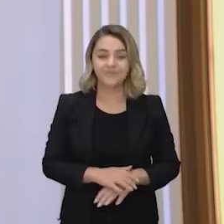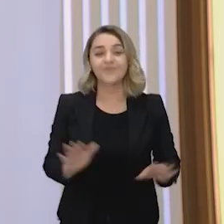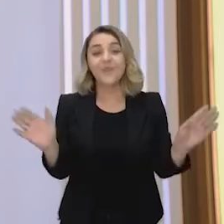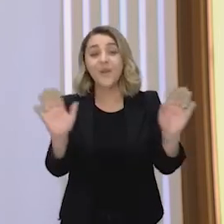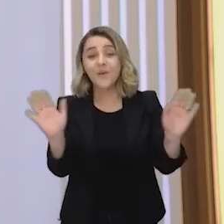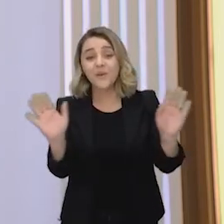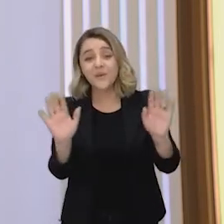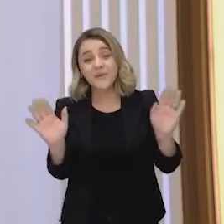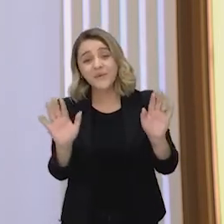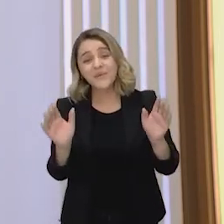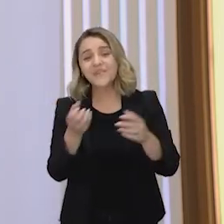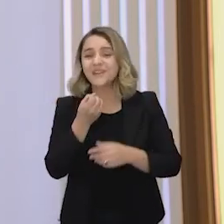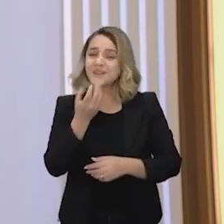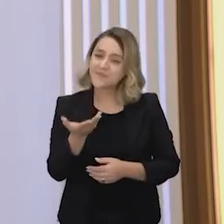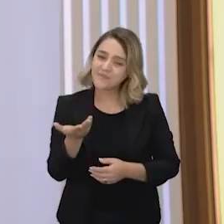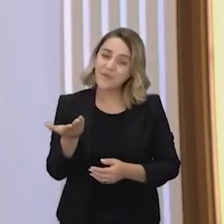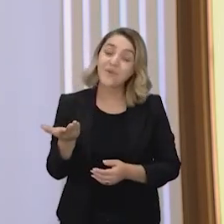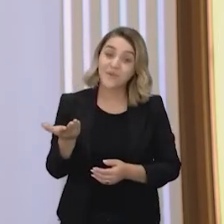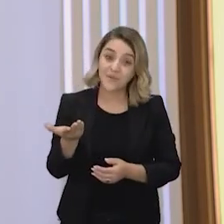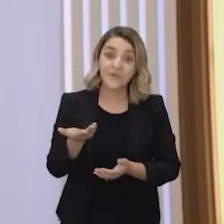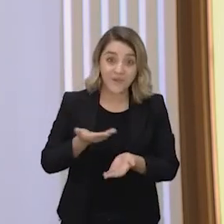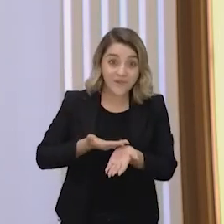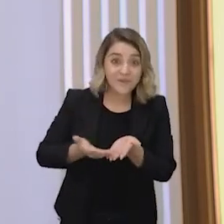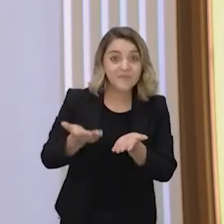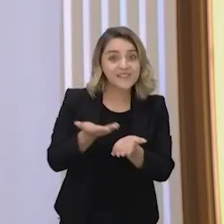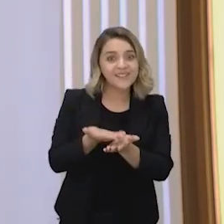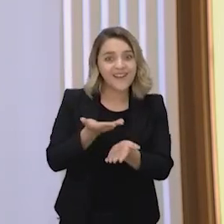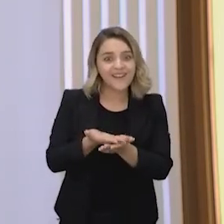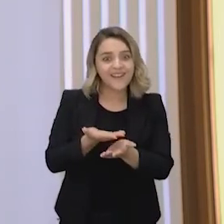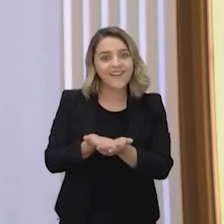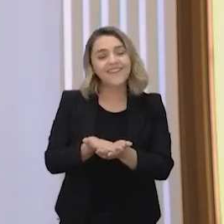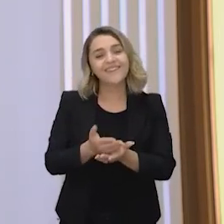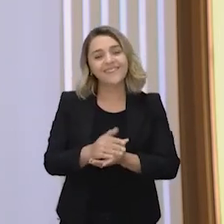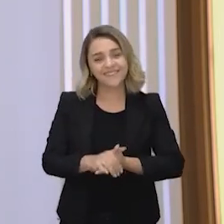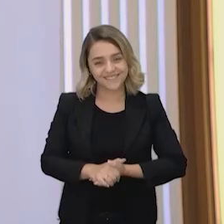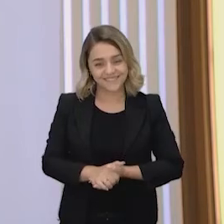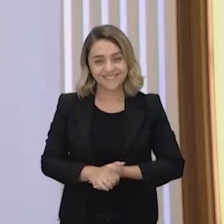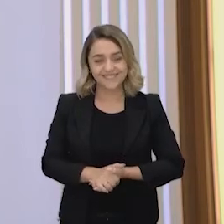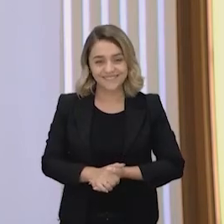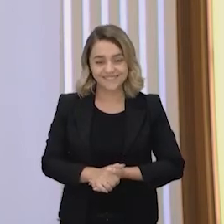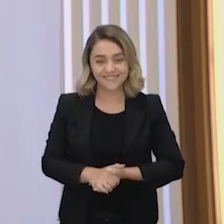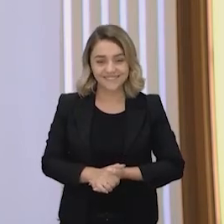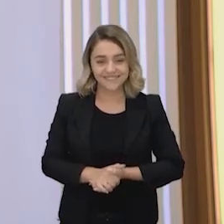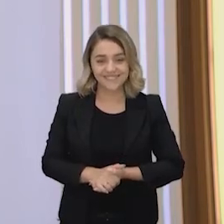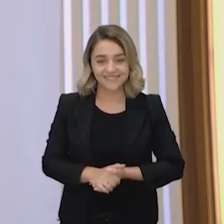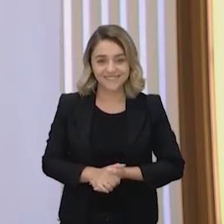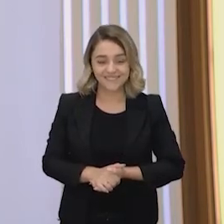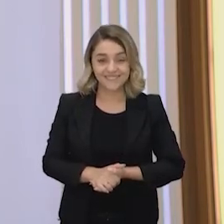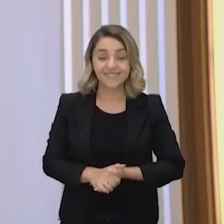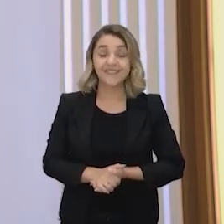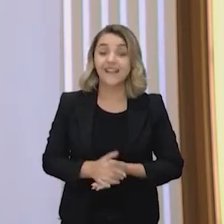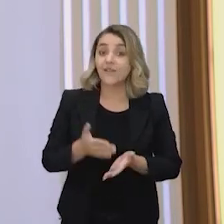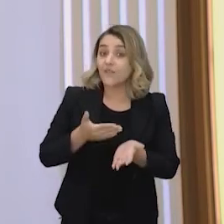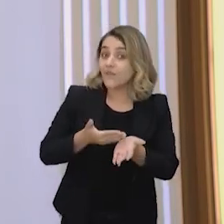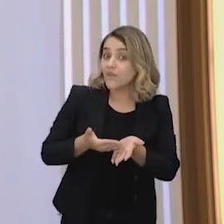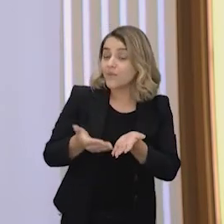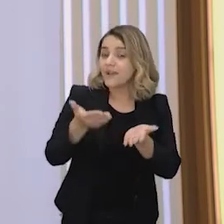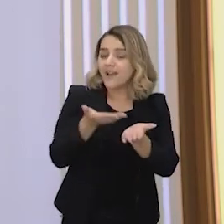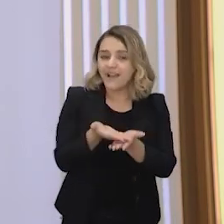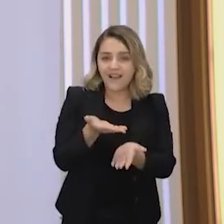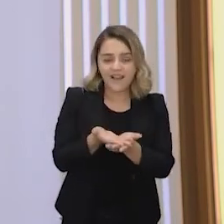Oi, gente, que bom que vocês chegaram aqui para a nossa aula. Ouça o sinal da nossa entrada, é isso mesmo. Vamos começar a nossa aula aqui